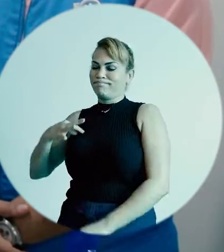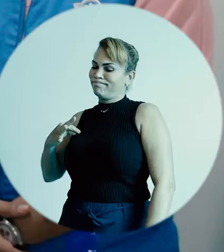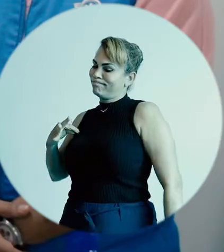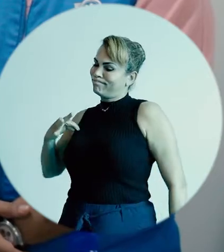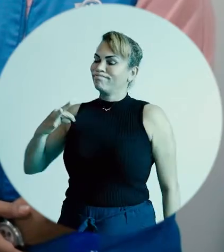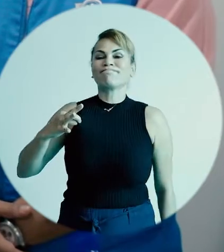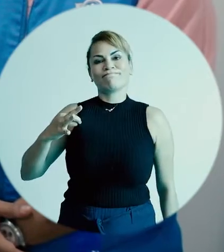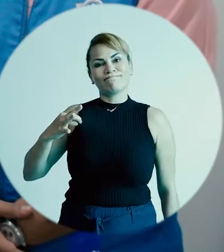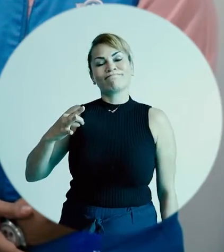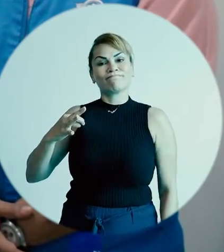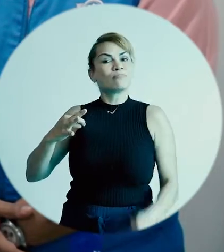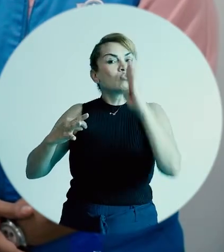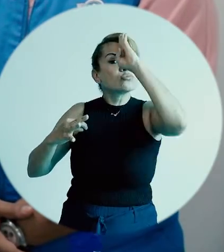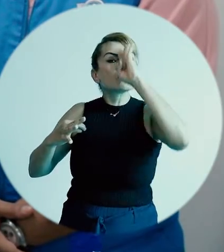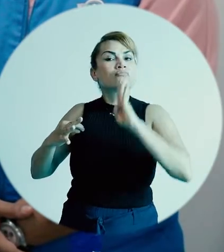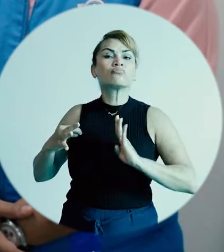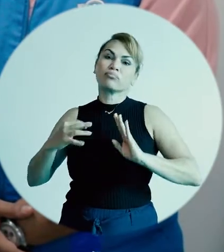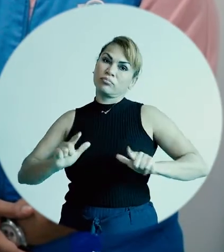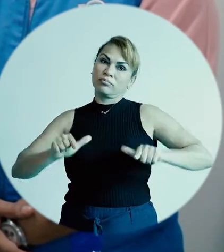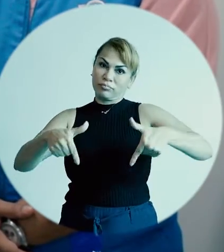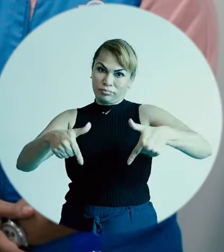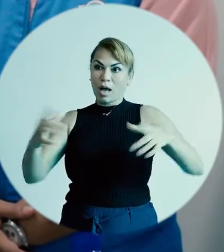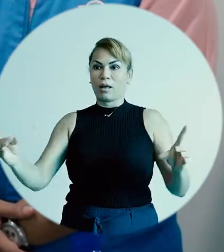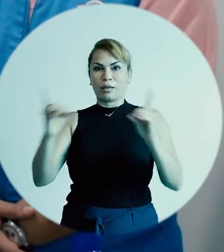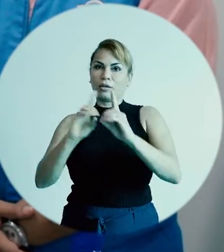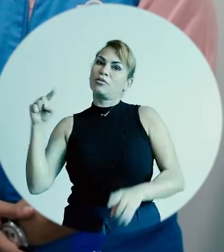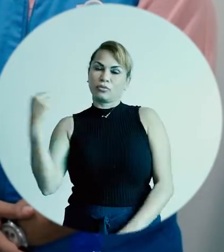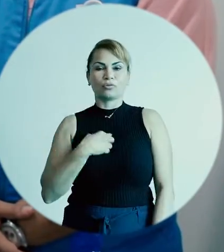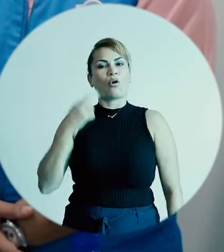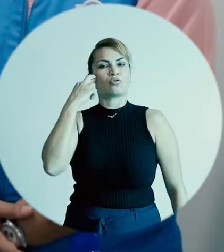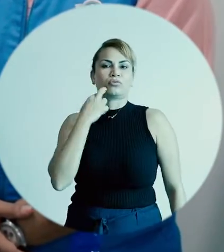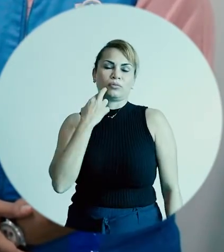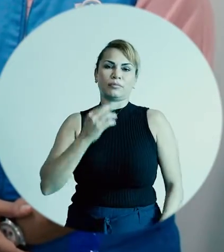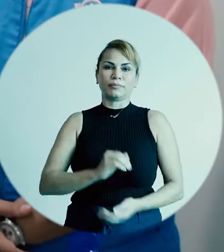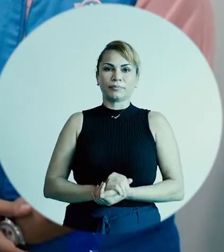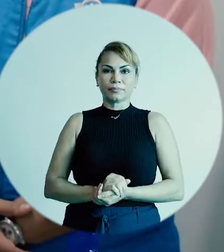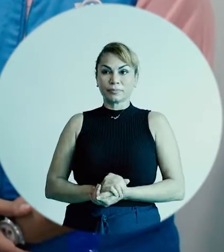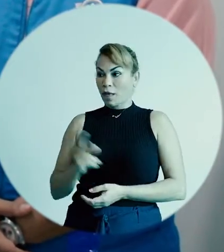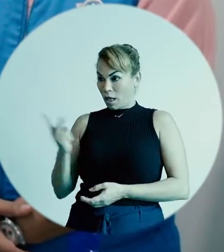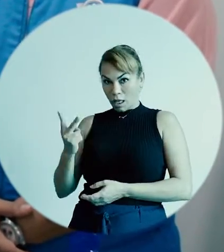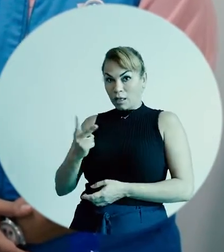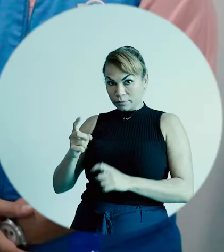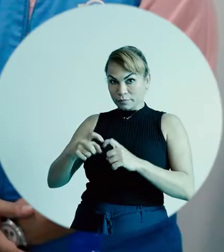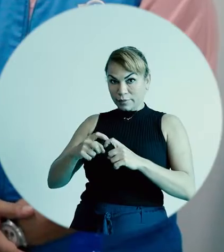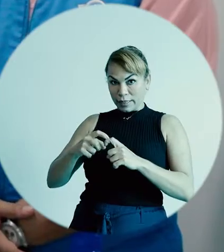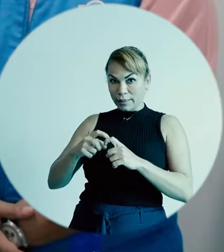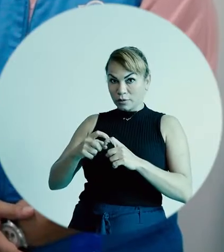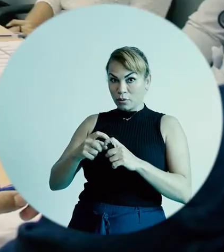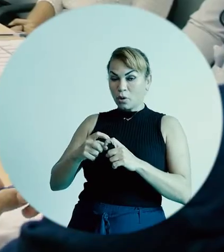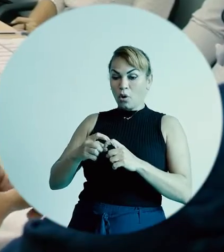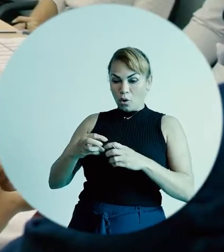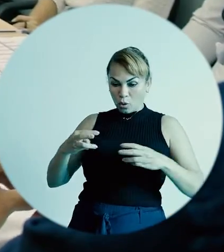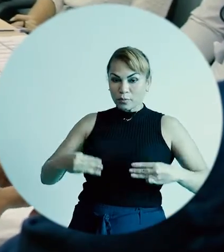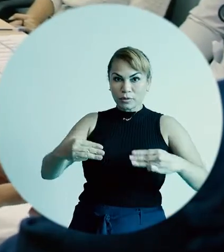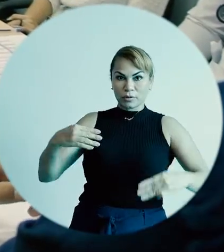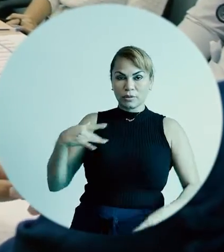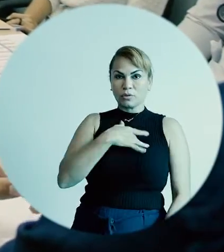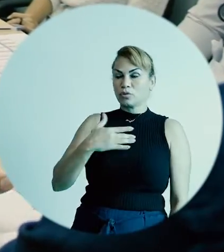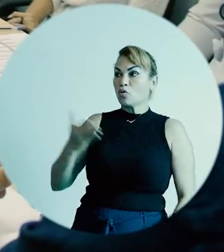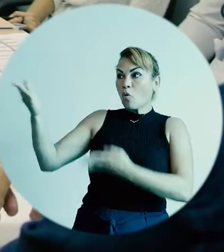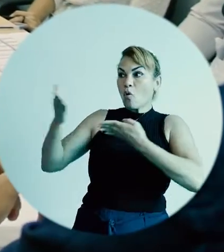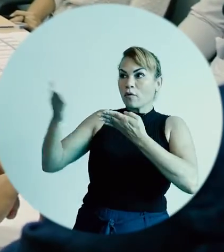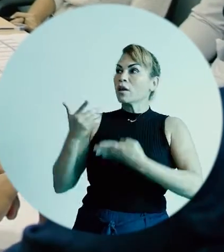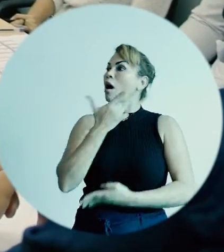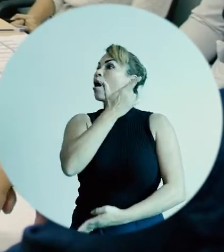vieram voluntariamente, gratuitamente, atender os nossos rondonienses. Além dos dois, o Ministério da Saúde